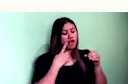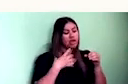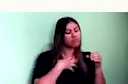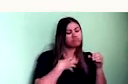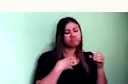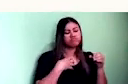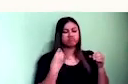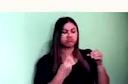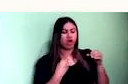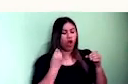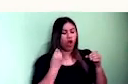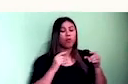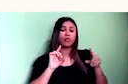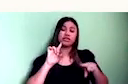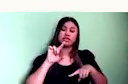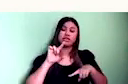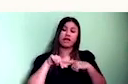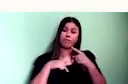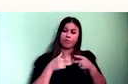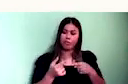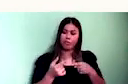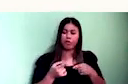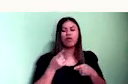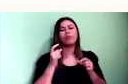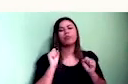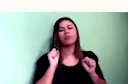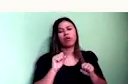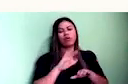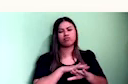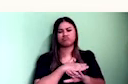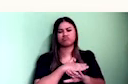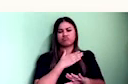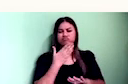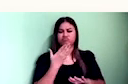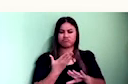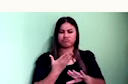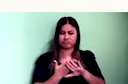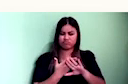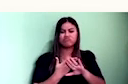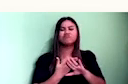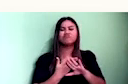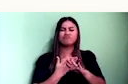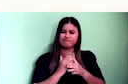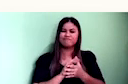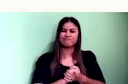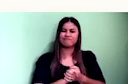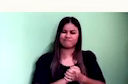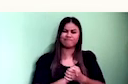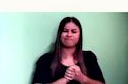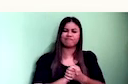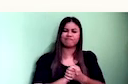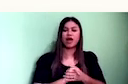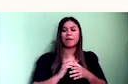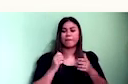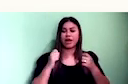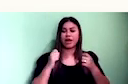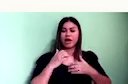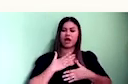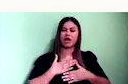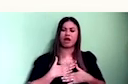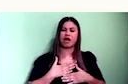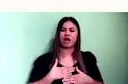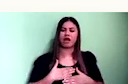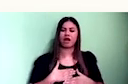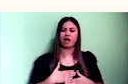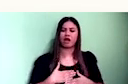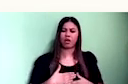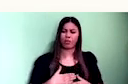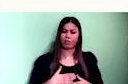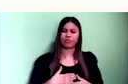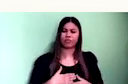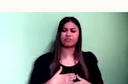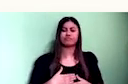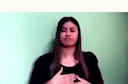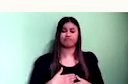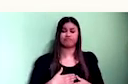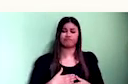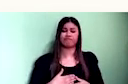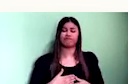Principalmente quem dirige, né? Quem de repente for querer indicar aí para o marido, alguma coisa assim, para acalmar, você pode ter um